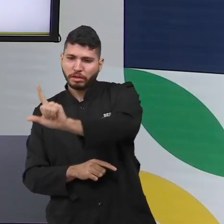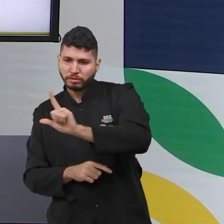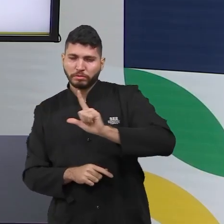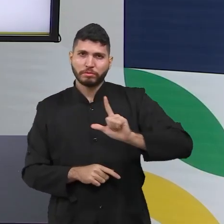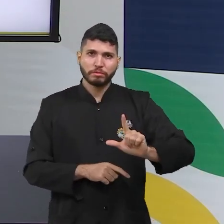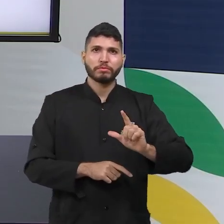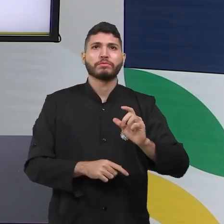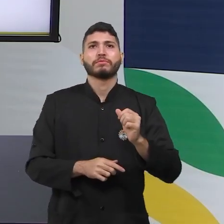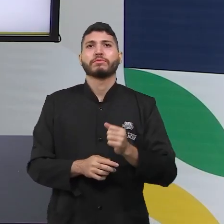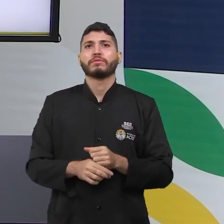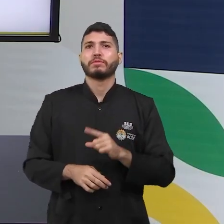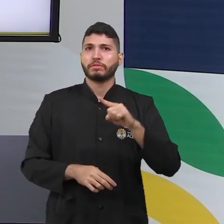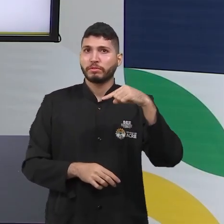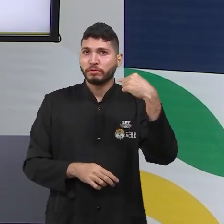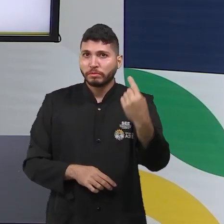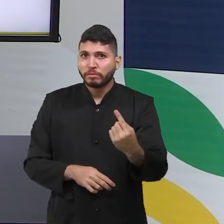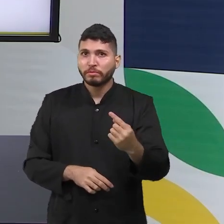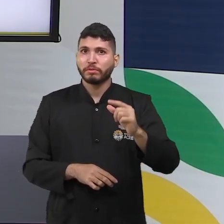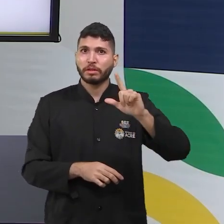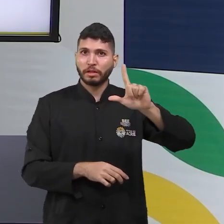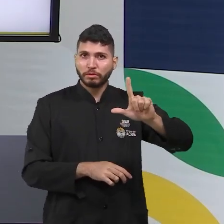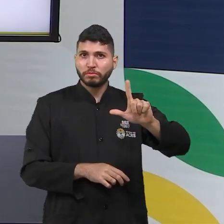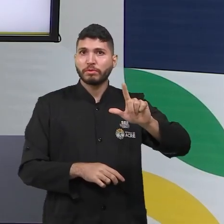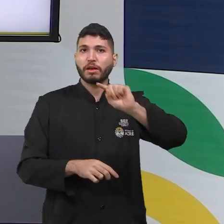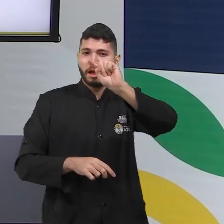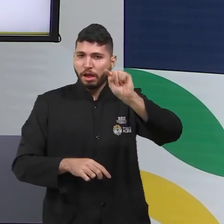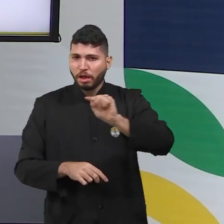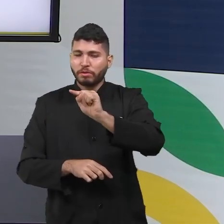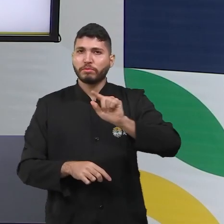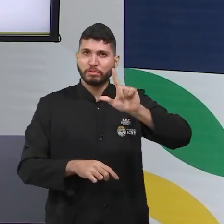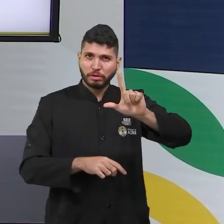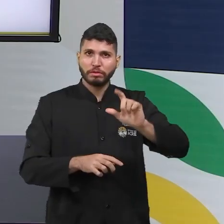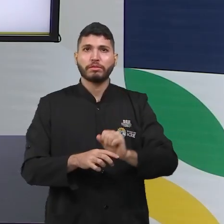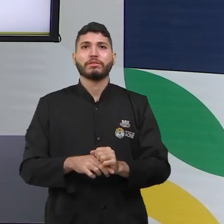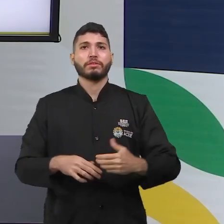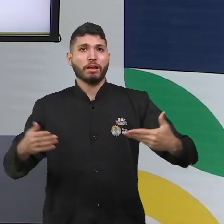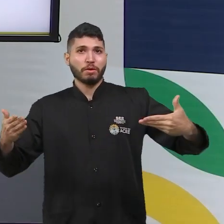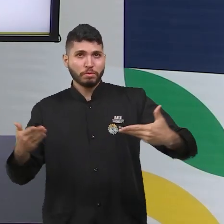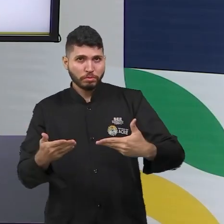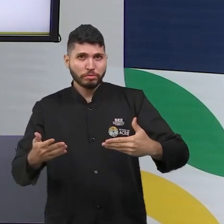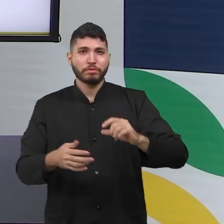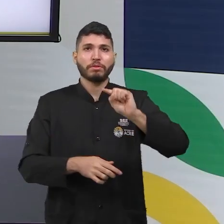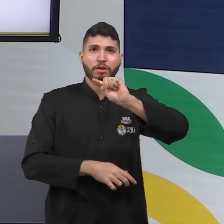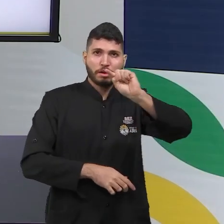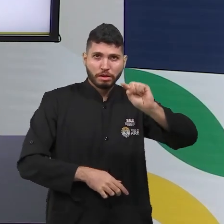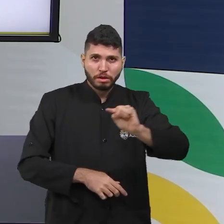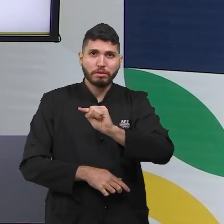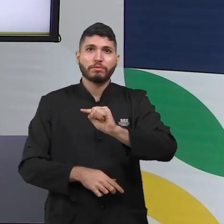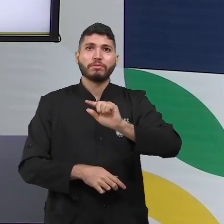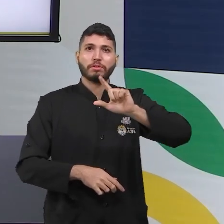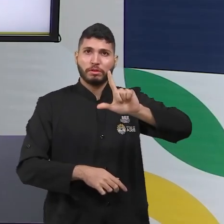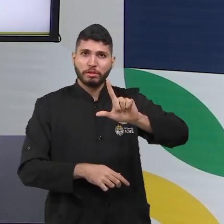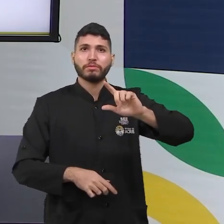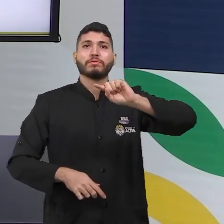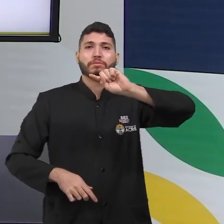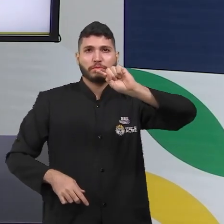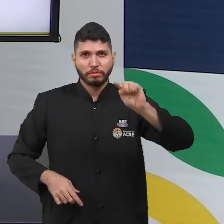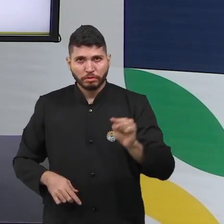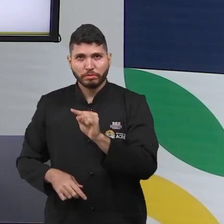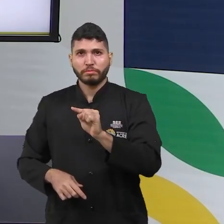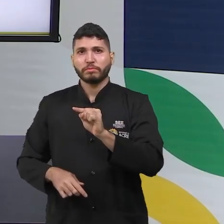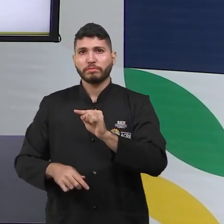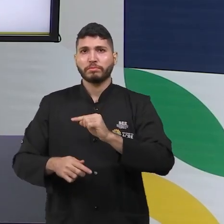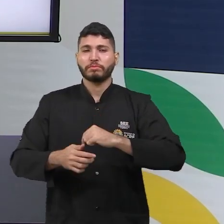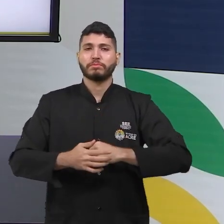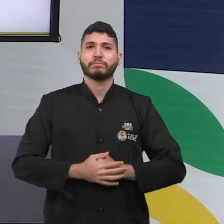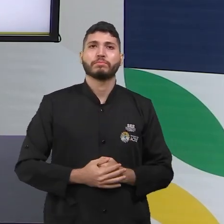O segundo, lado, ângulo, lado. E agora o terceiro, ângulo, lado, ângulo. E temos